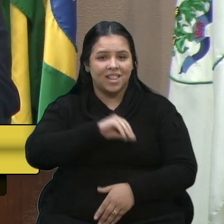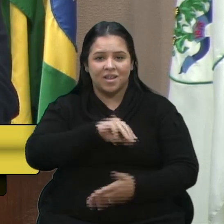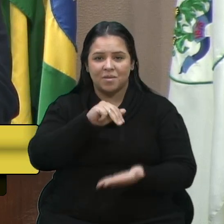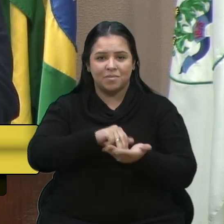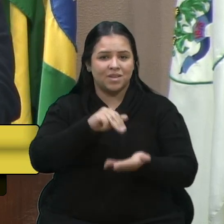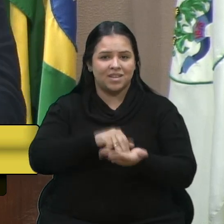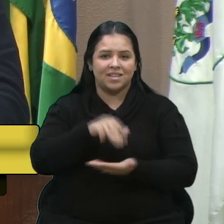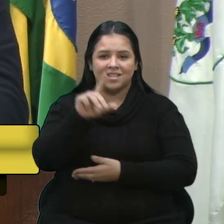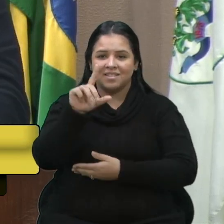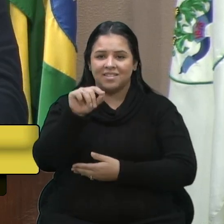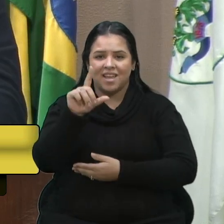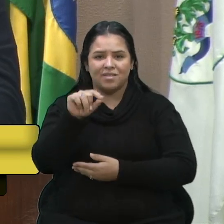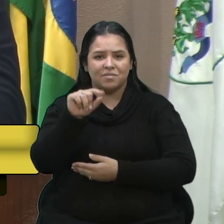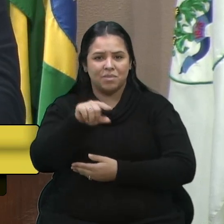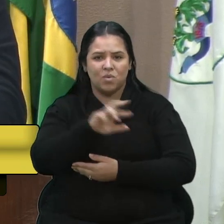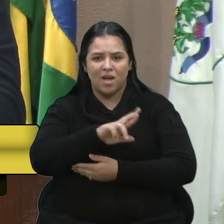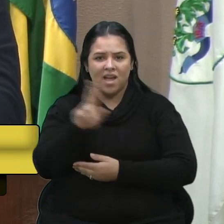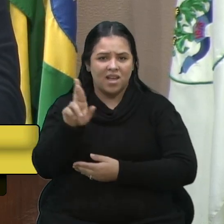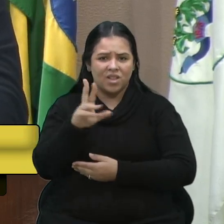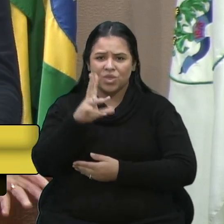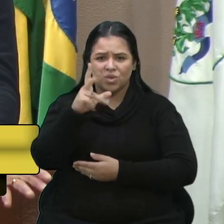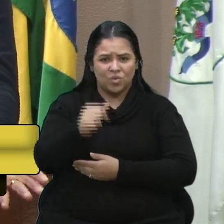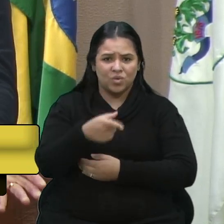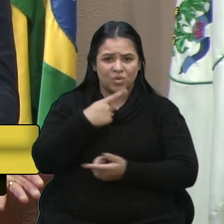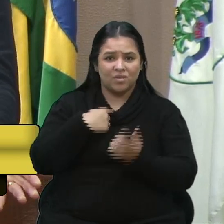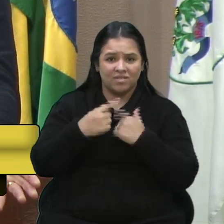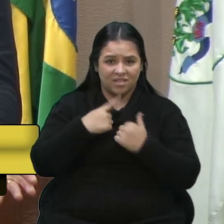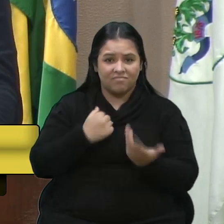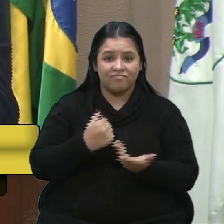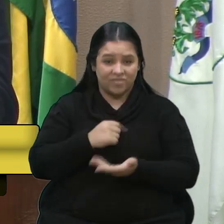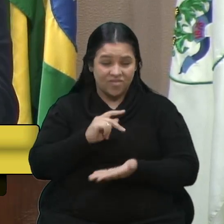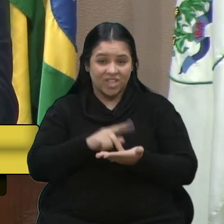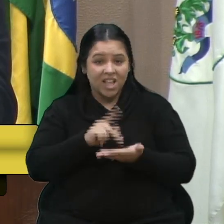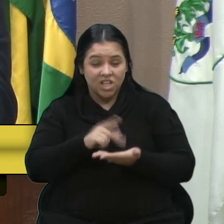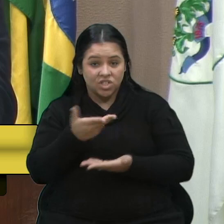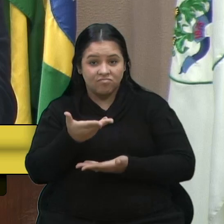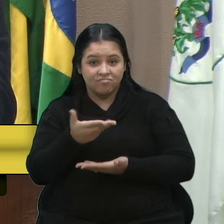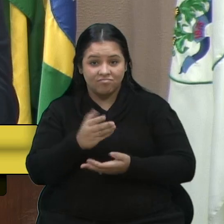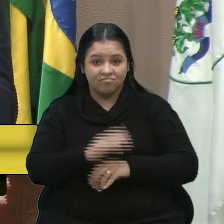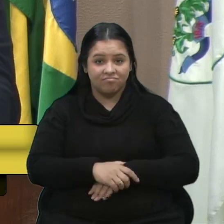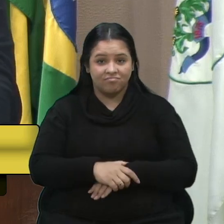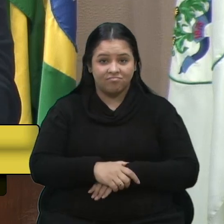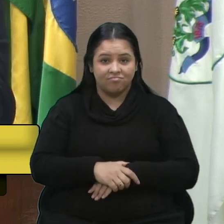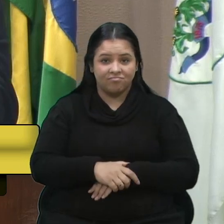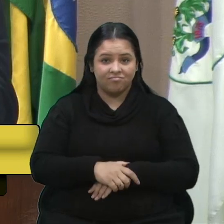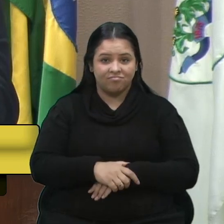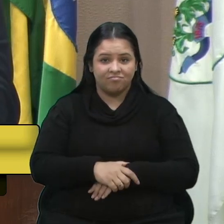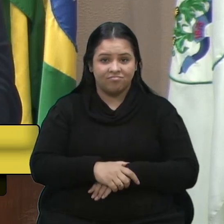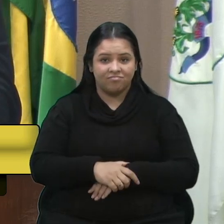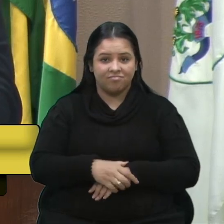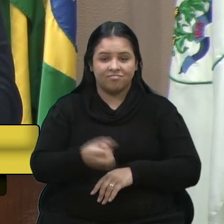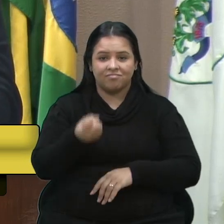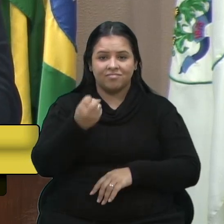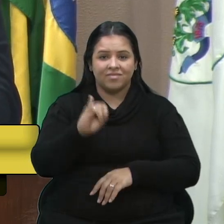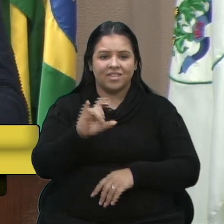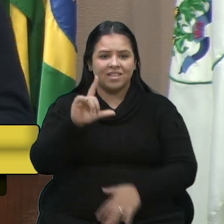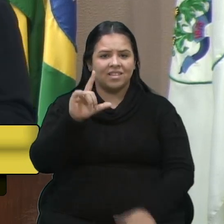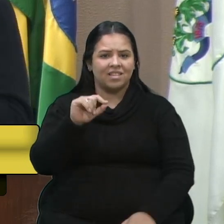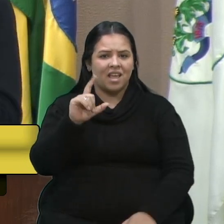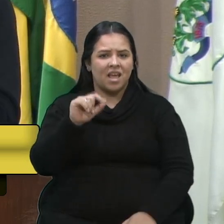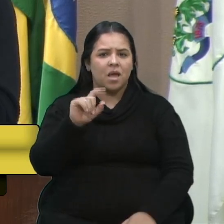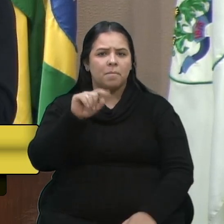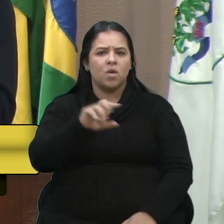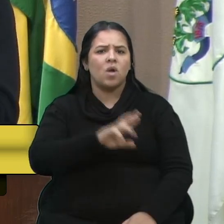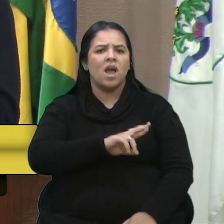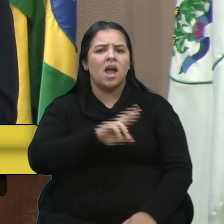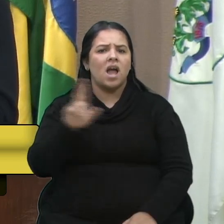10 mil reais. Todo mundo gostaria. Verdade ou não é? Se fosse de 10 mil reais, qual